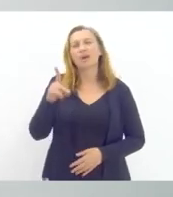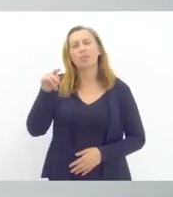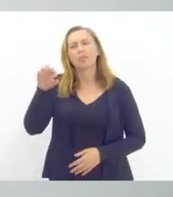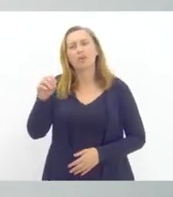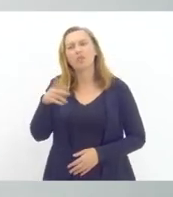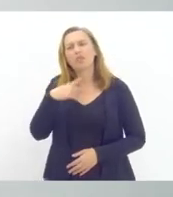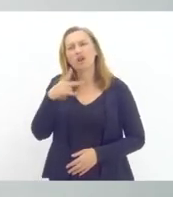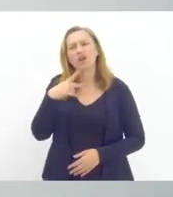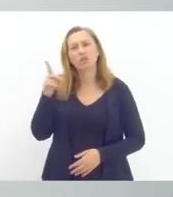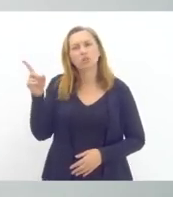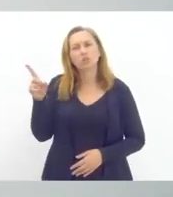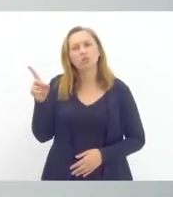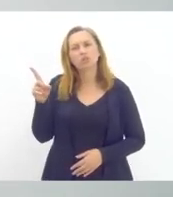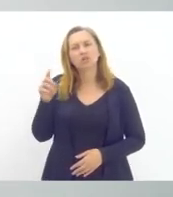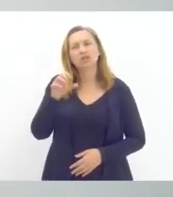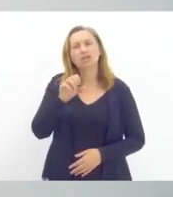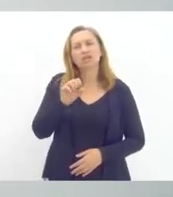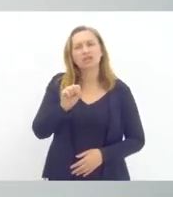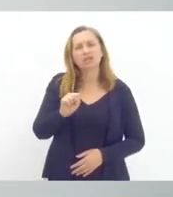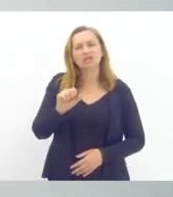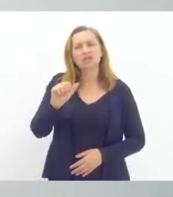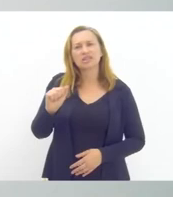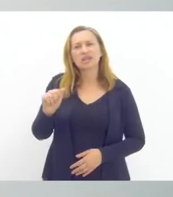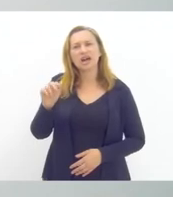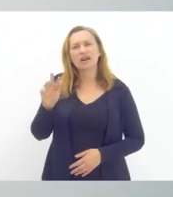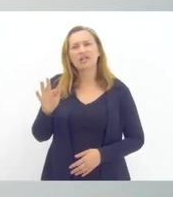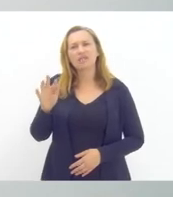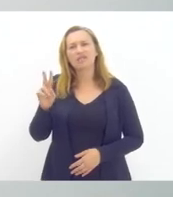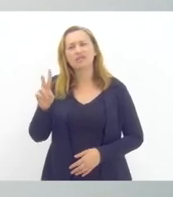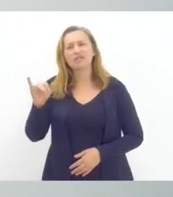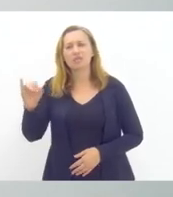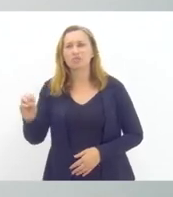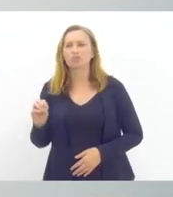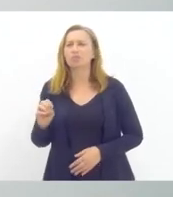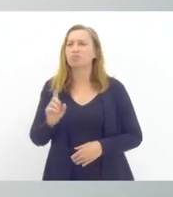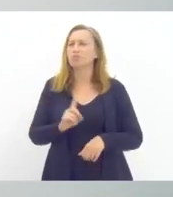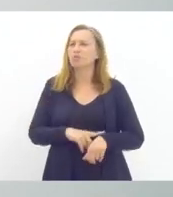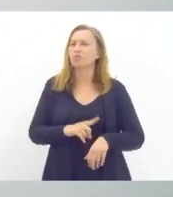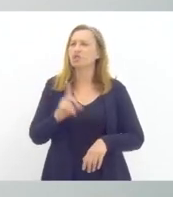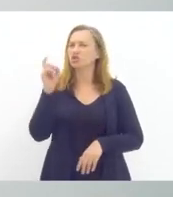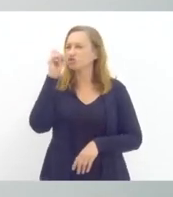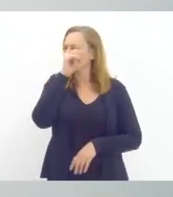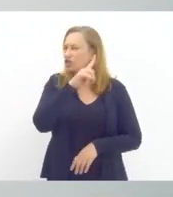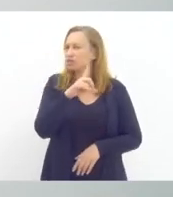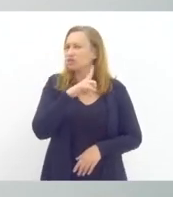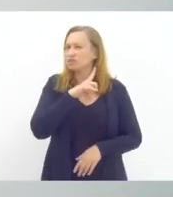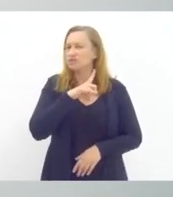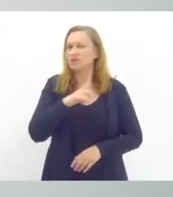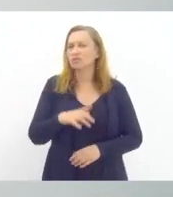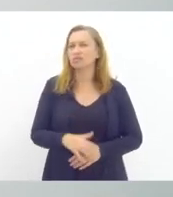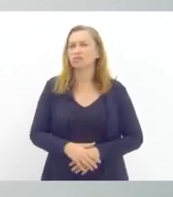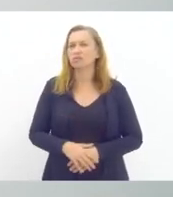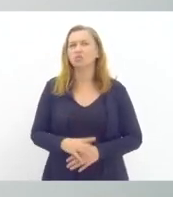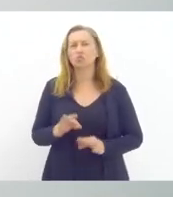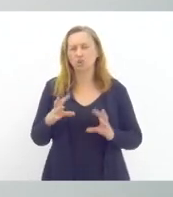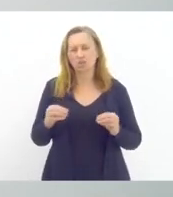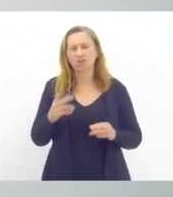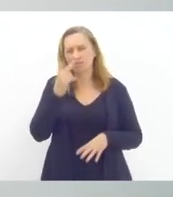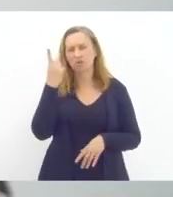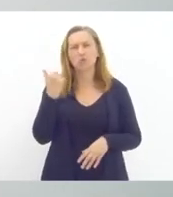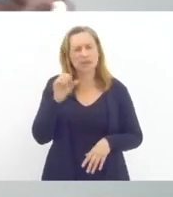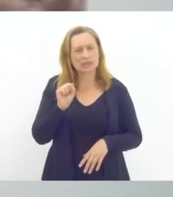do do Sávio né dos momentos difíceis né que a gente passou aí acho que todo mundo